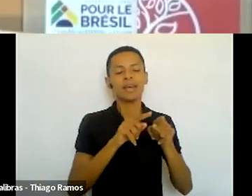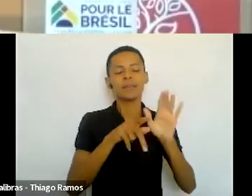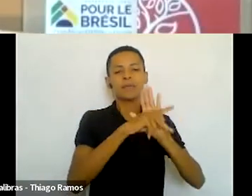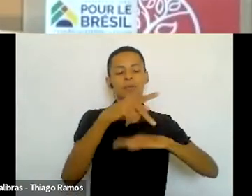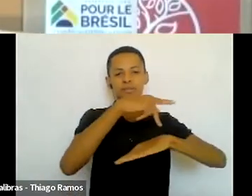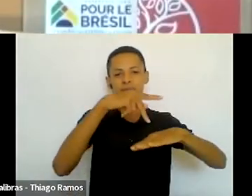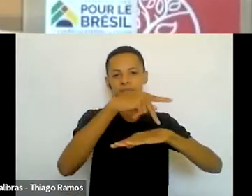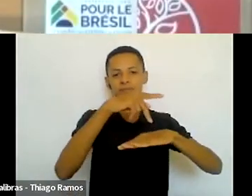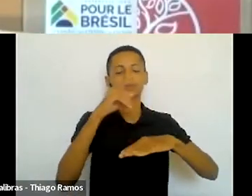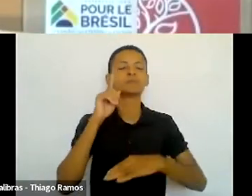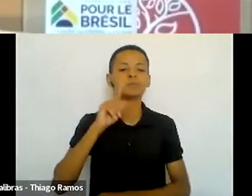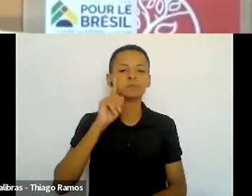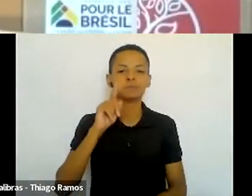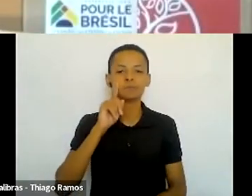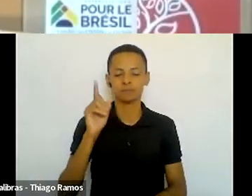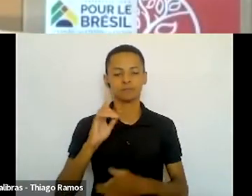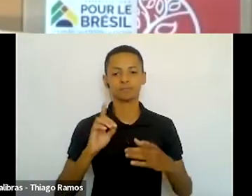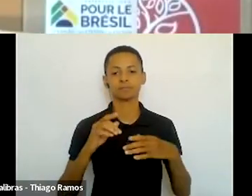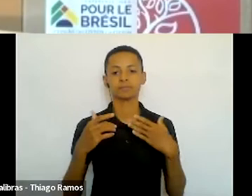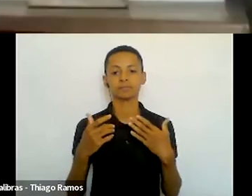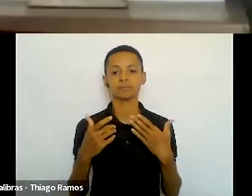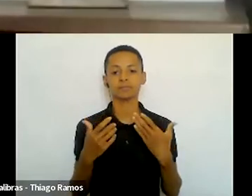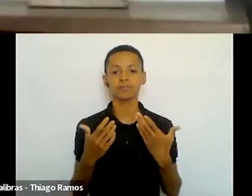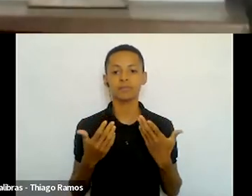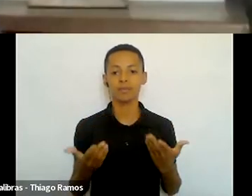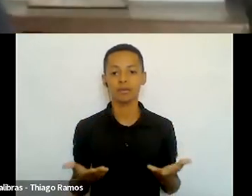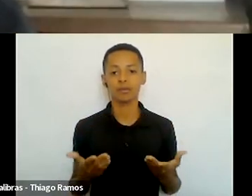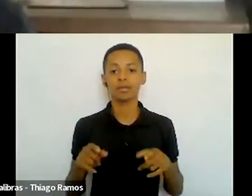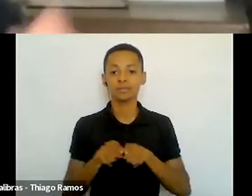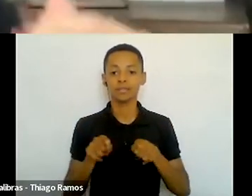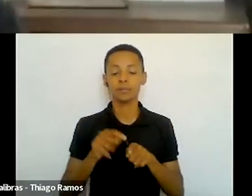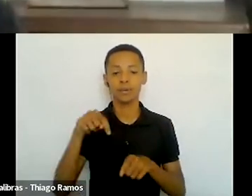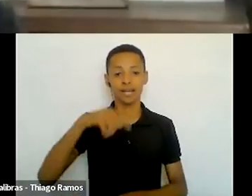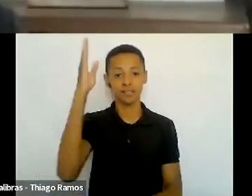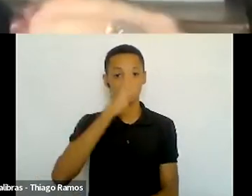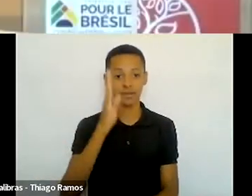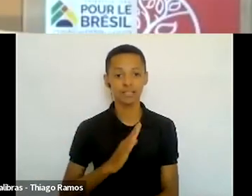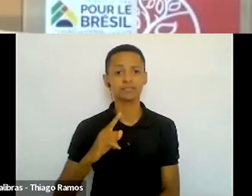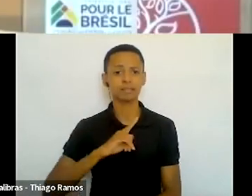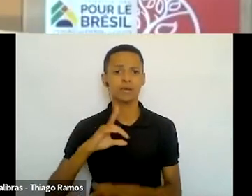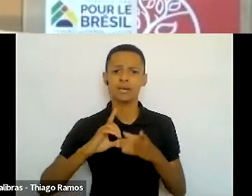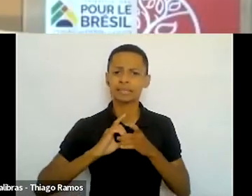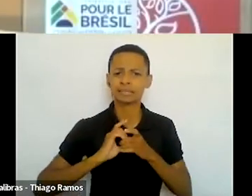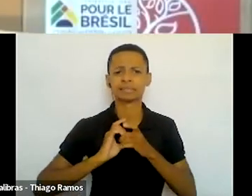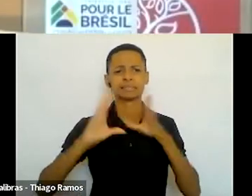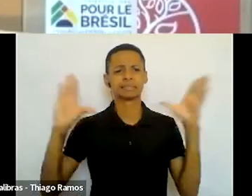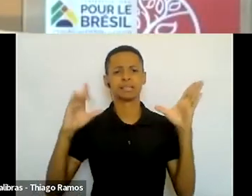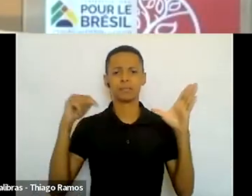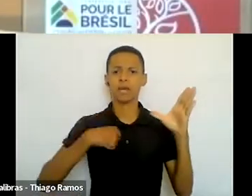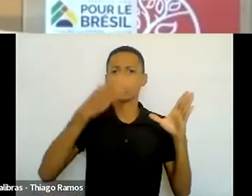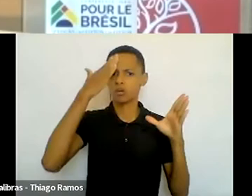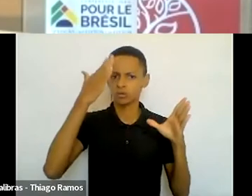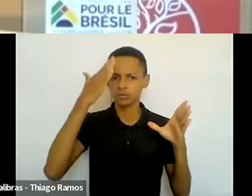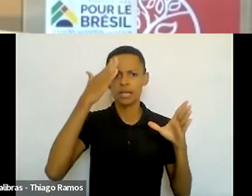Ou mesmo um estado como o Brasil, que tem uma democracia, que eu acredito